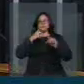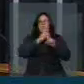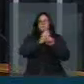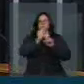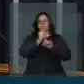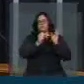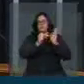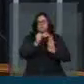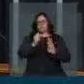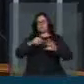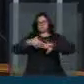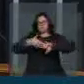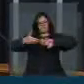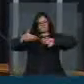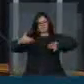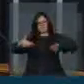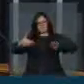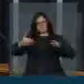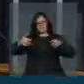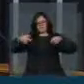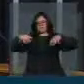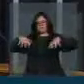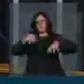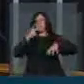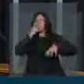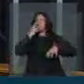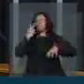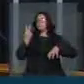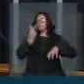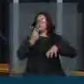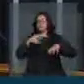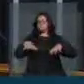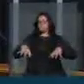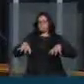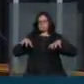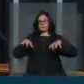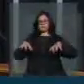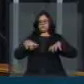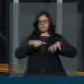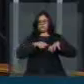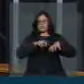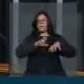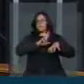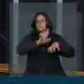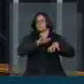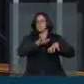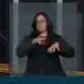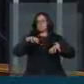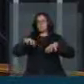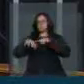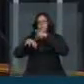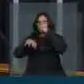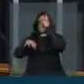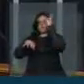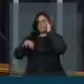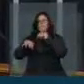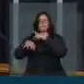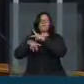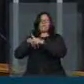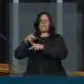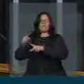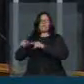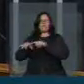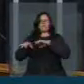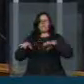entre nós representantes e os representados. E aqui, eu